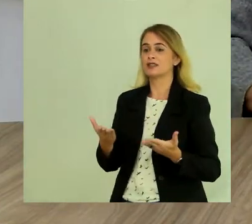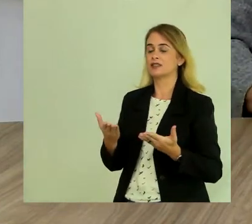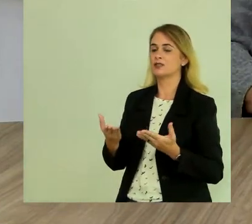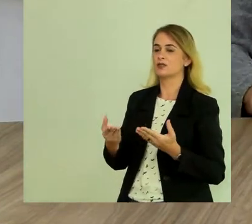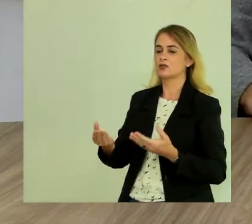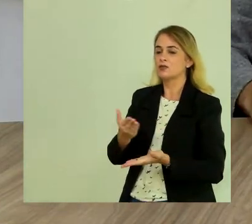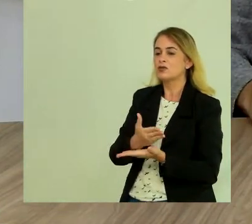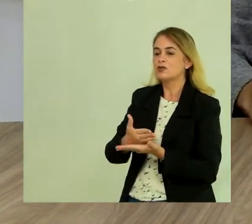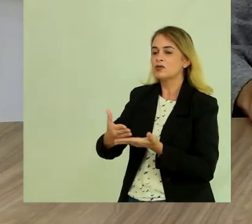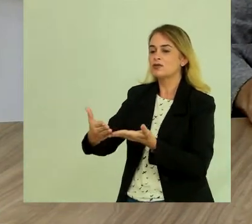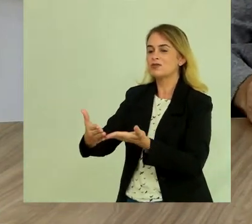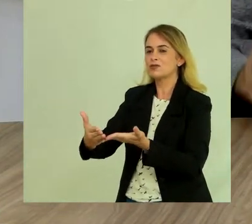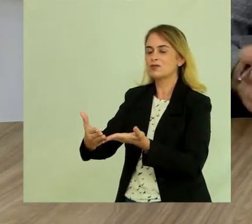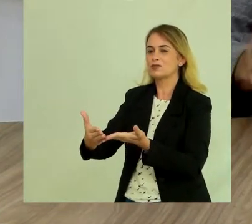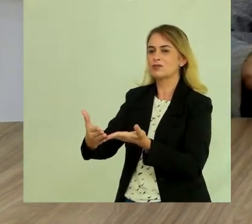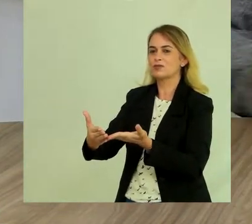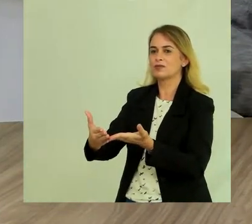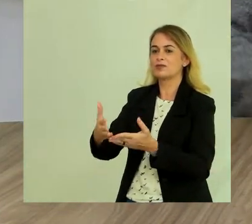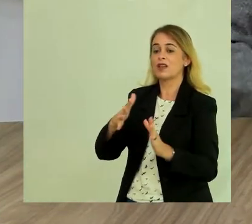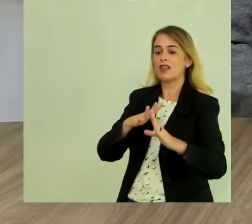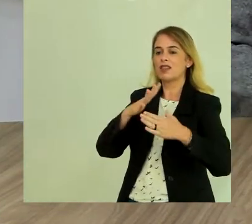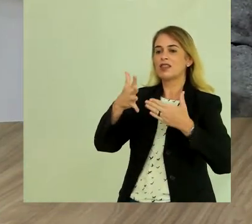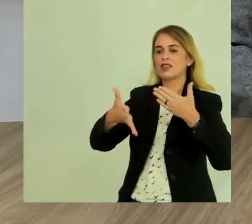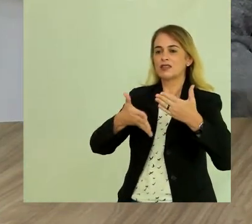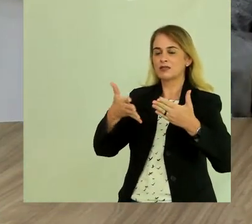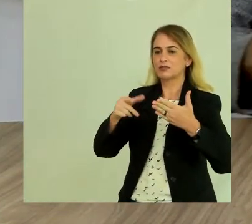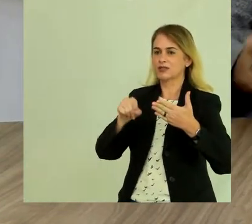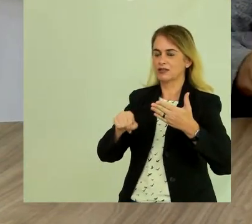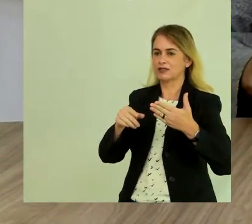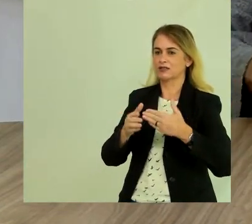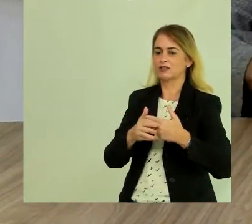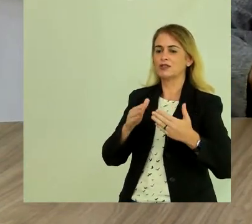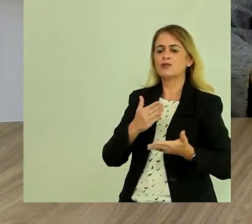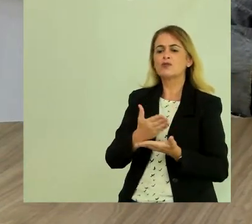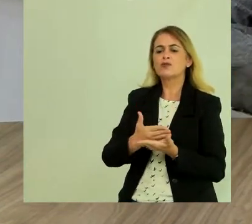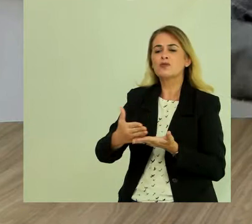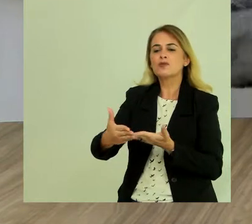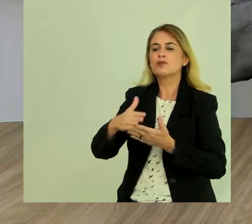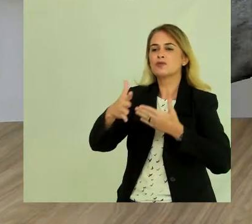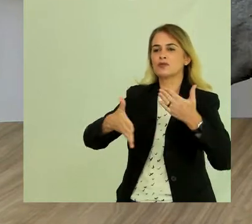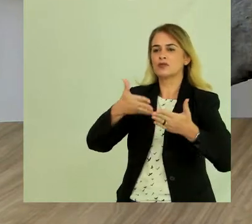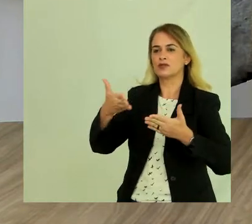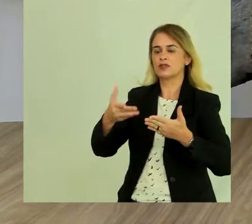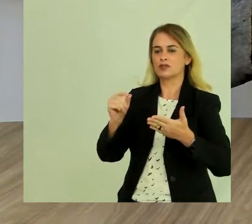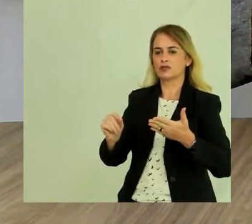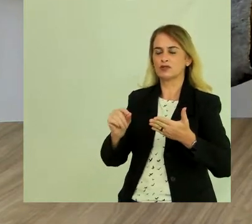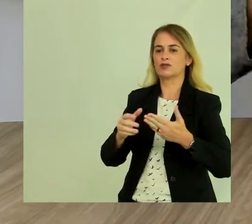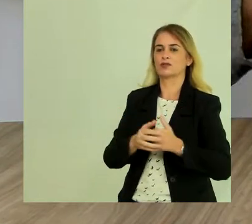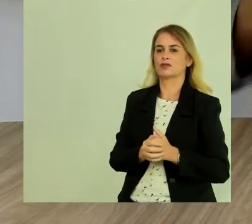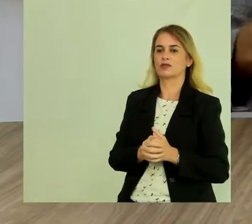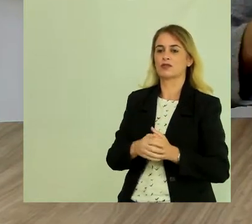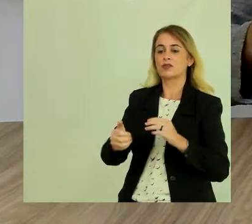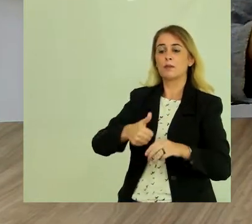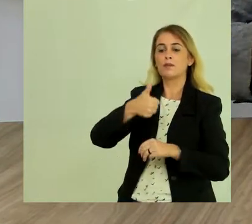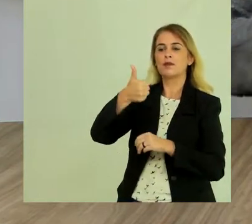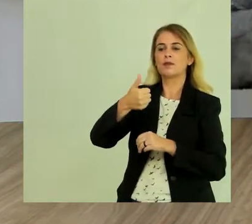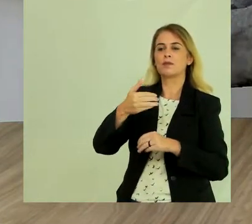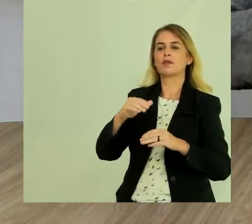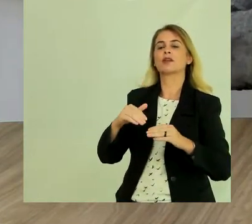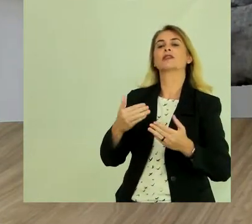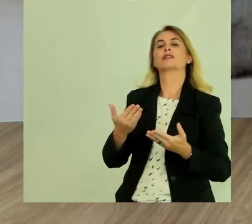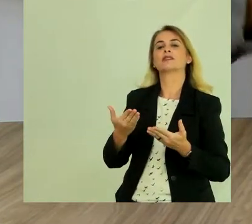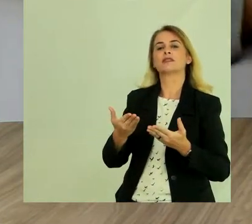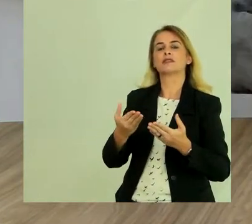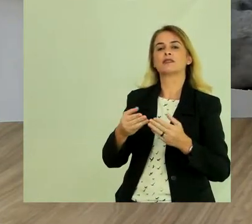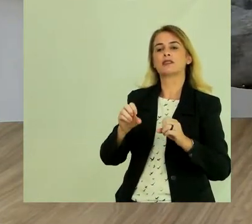aí a Libras? E como surgiu? Qual foi aí a primeira escola? Como é que